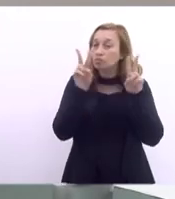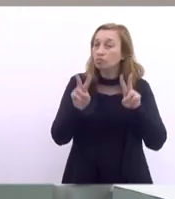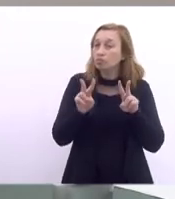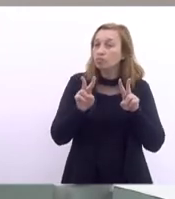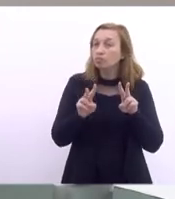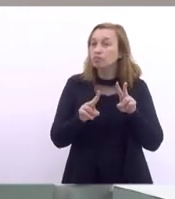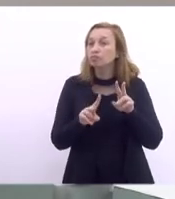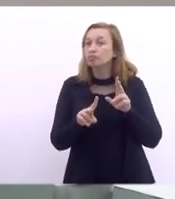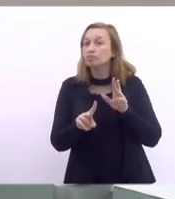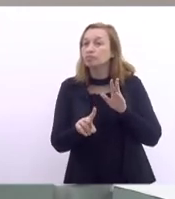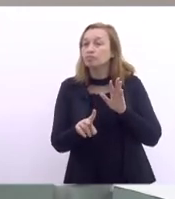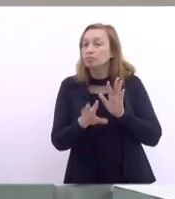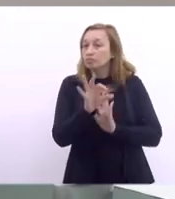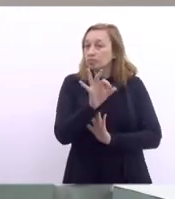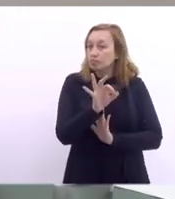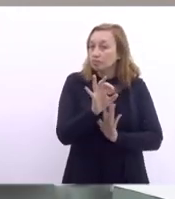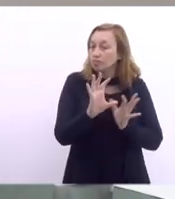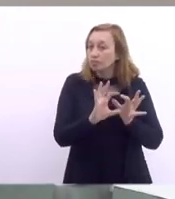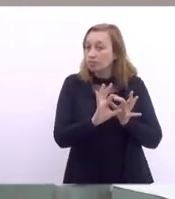vista da legalidade